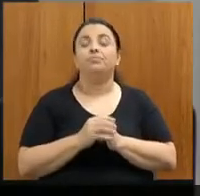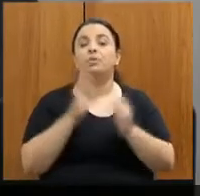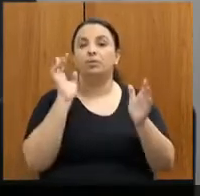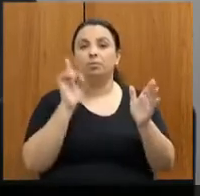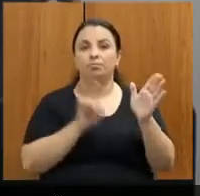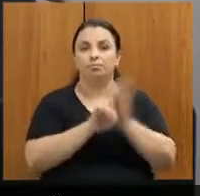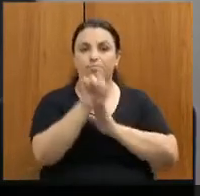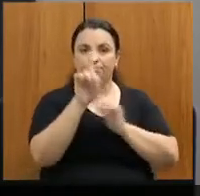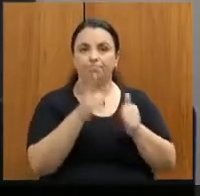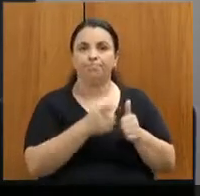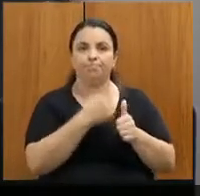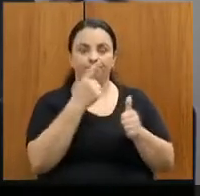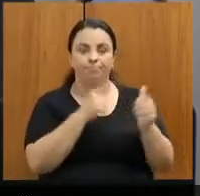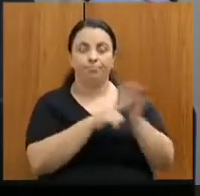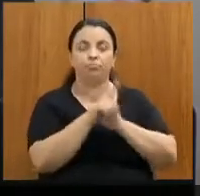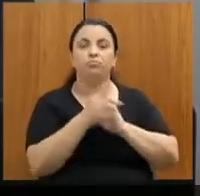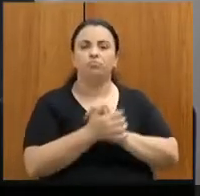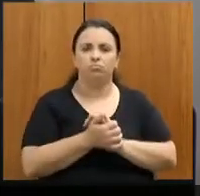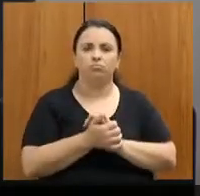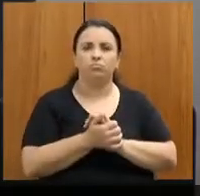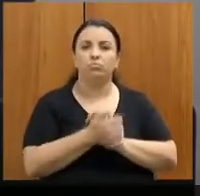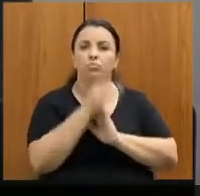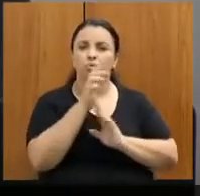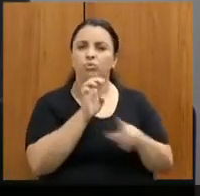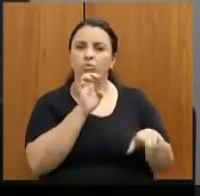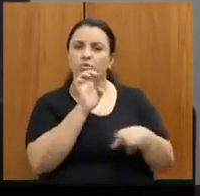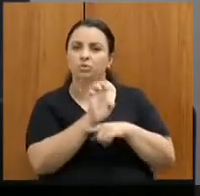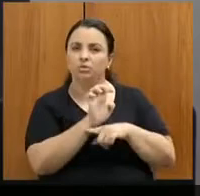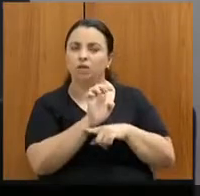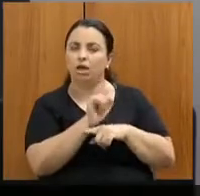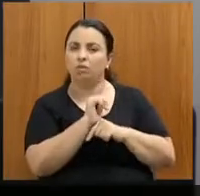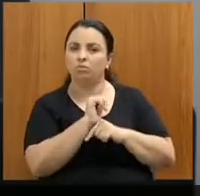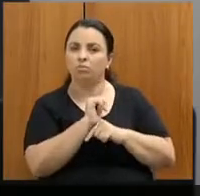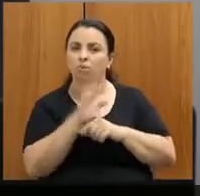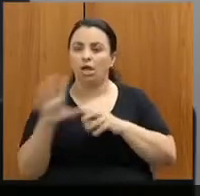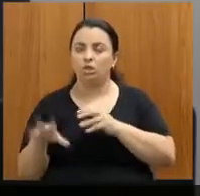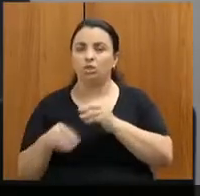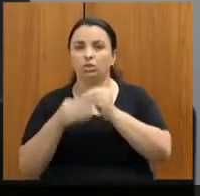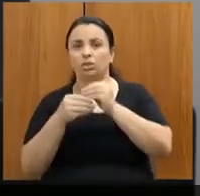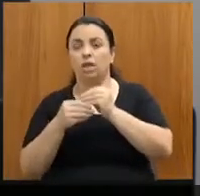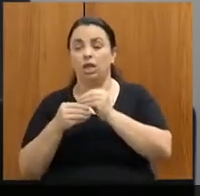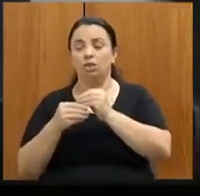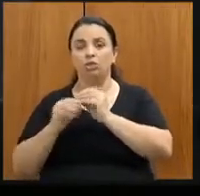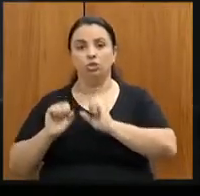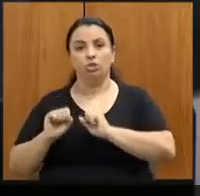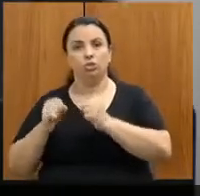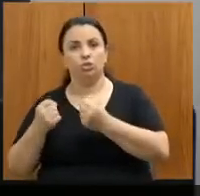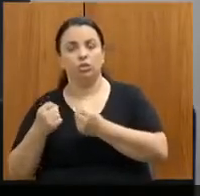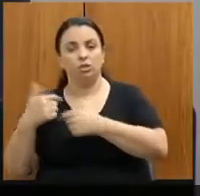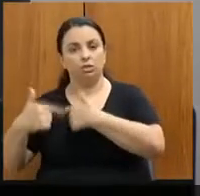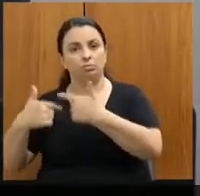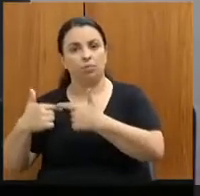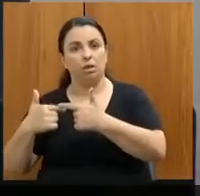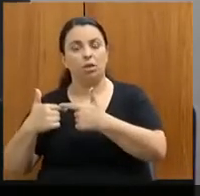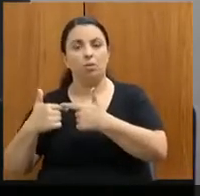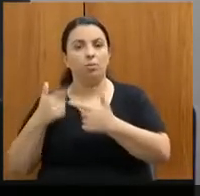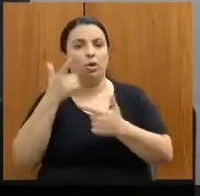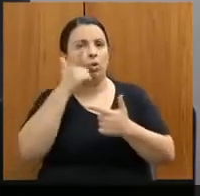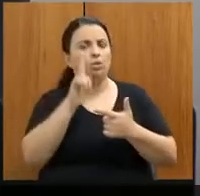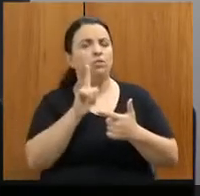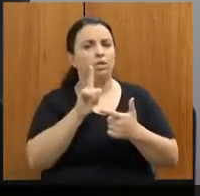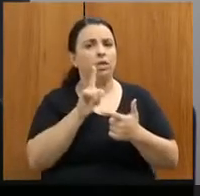pergunta o estado não precisa cortar os adicionais de desempenho PA o regime